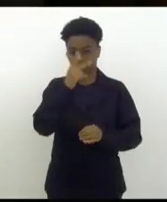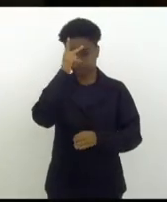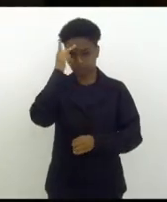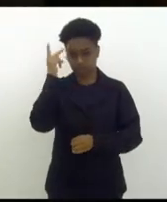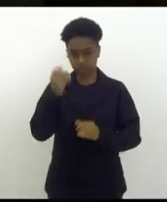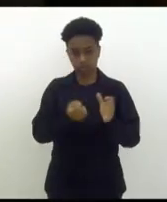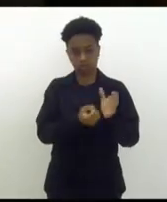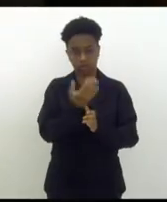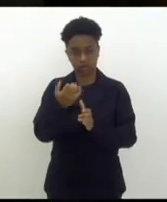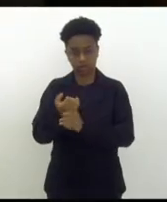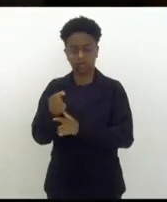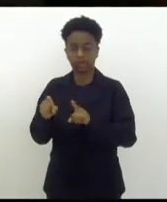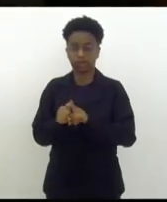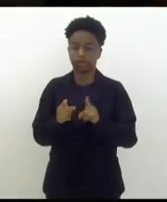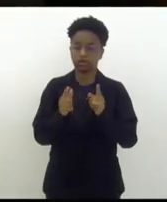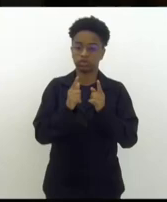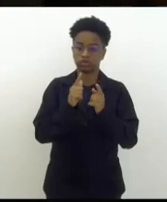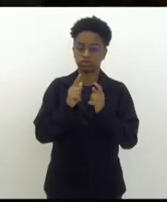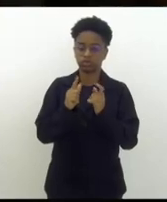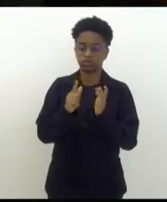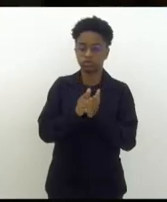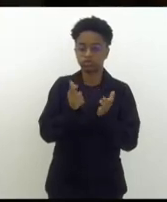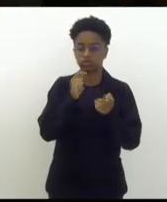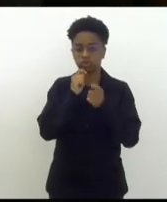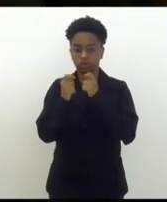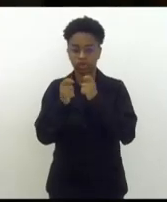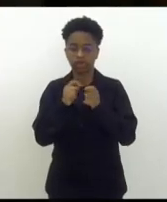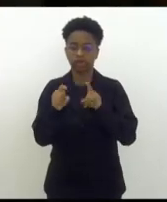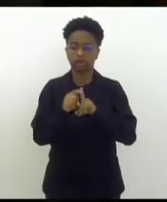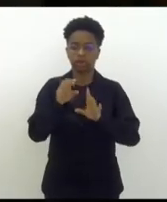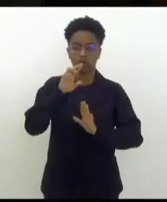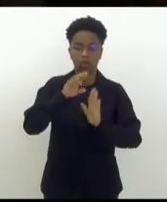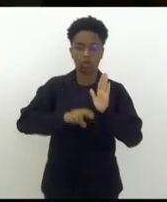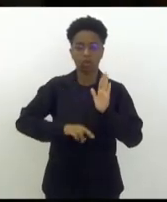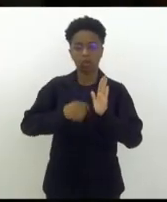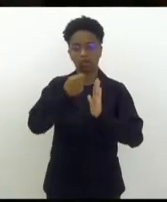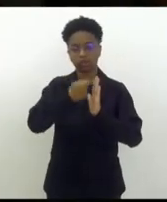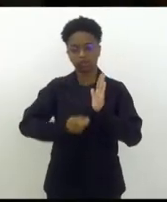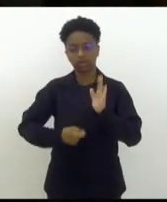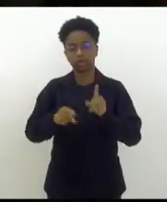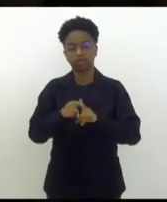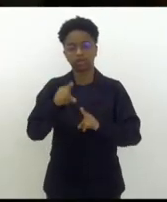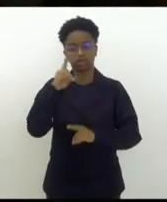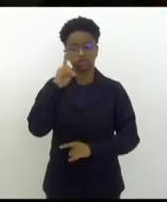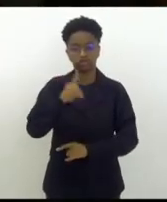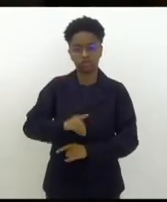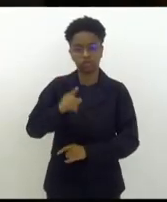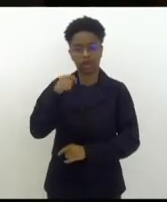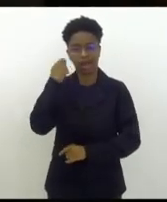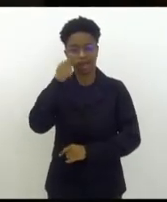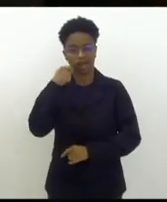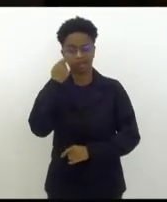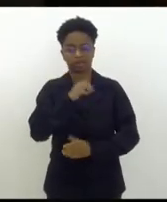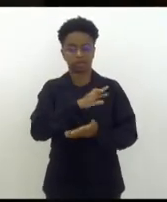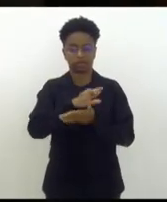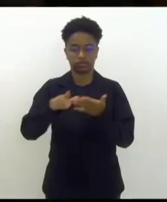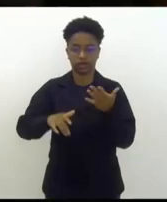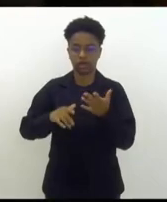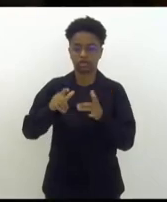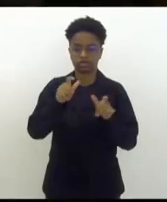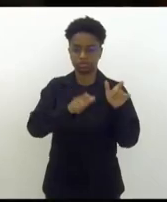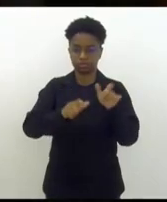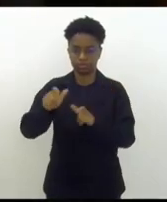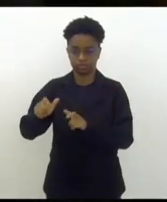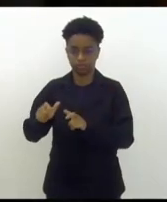das jornalistas dos roteiristas e das roteiristas dos diretores das atrizes enfim de